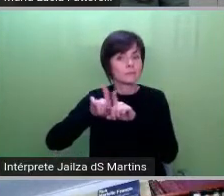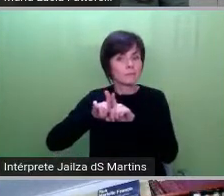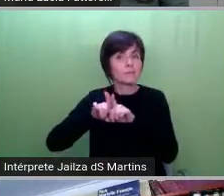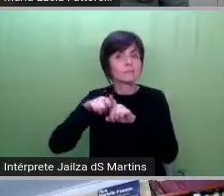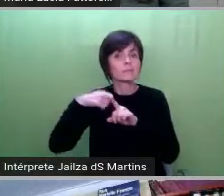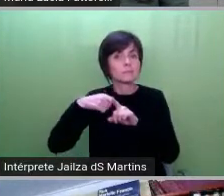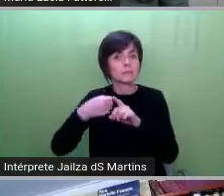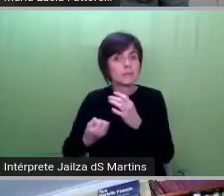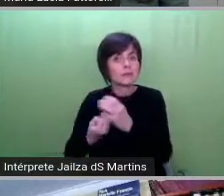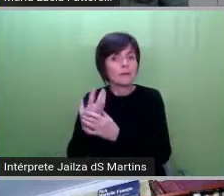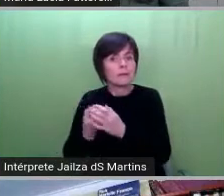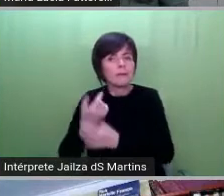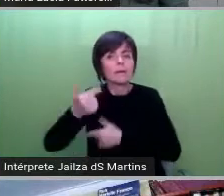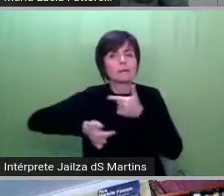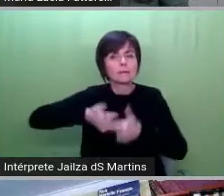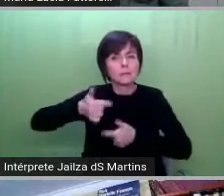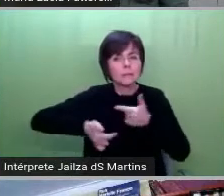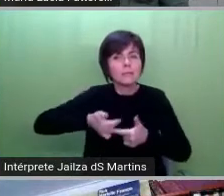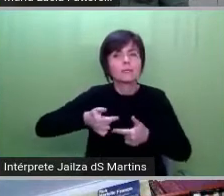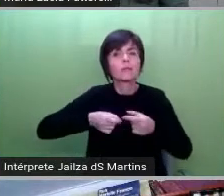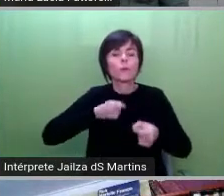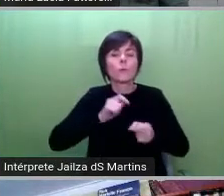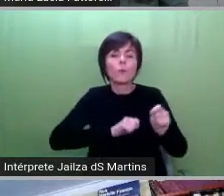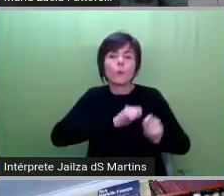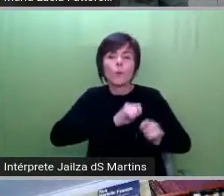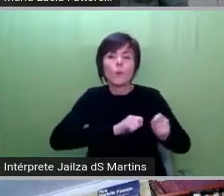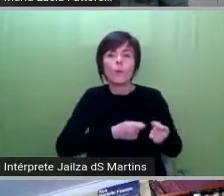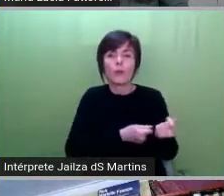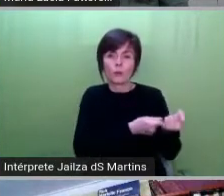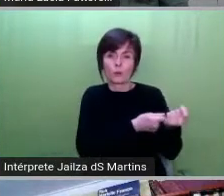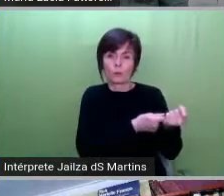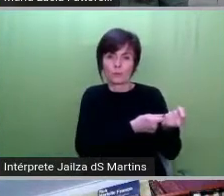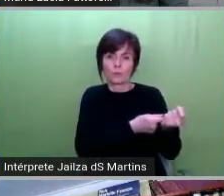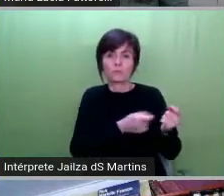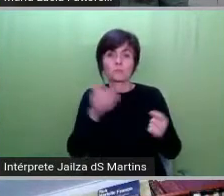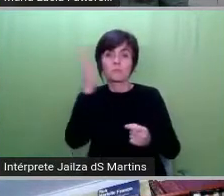de emprego, de expansão da economia. No Brasil, não.